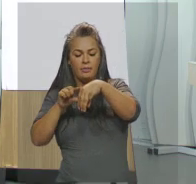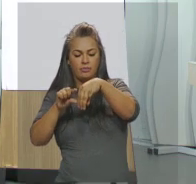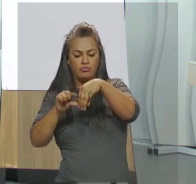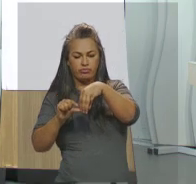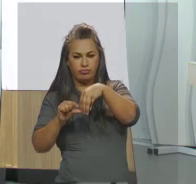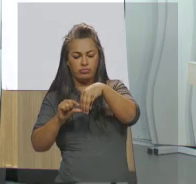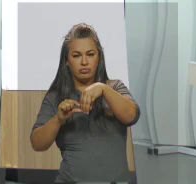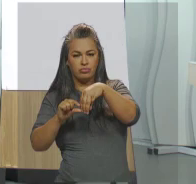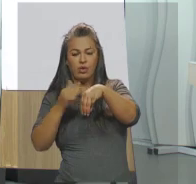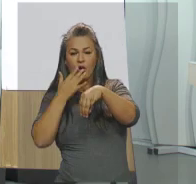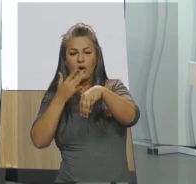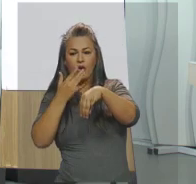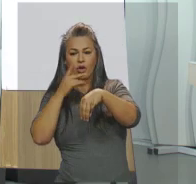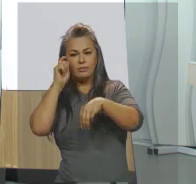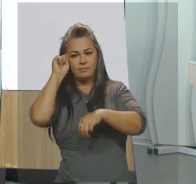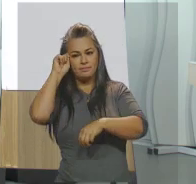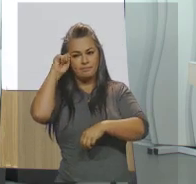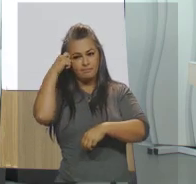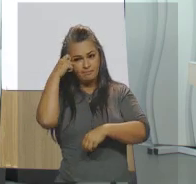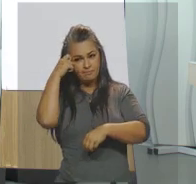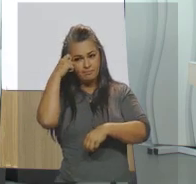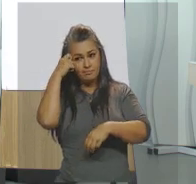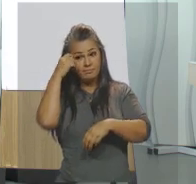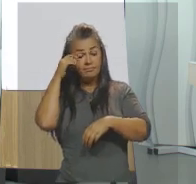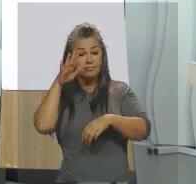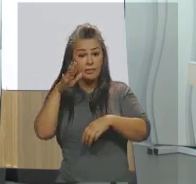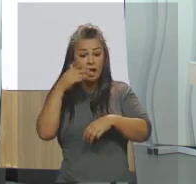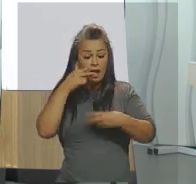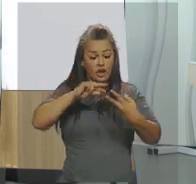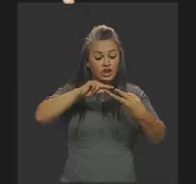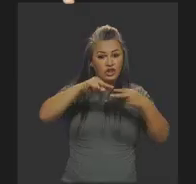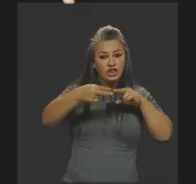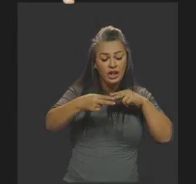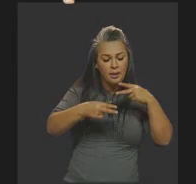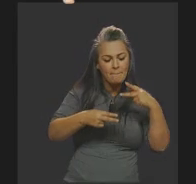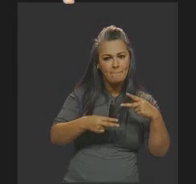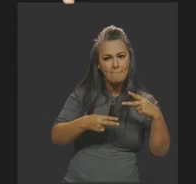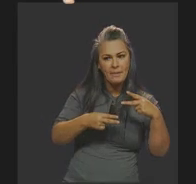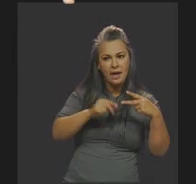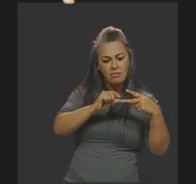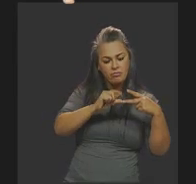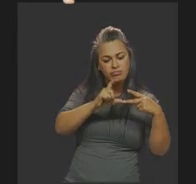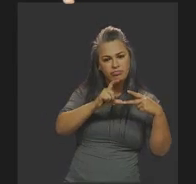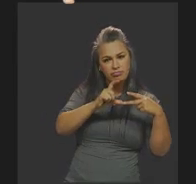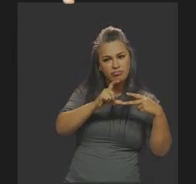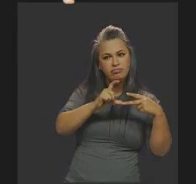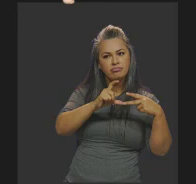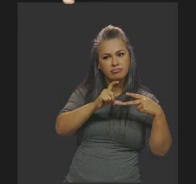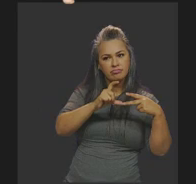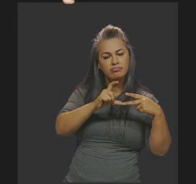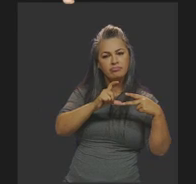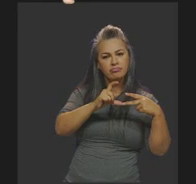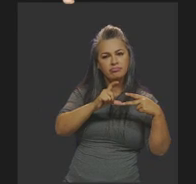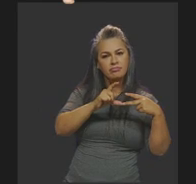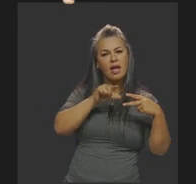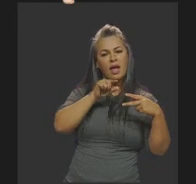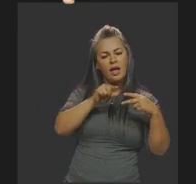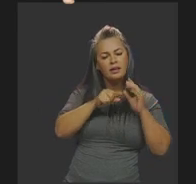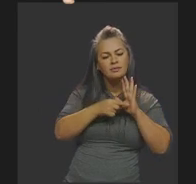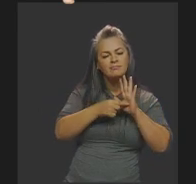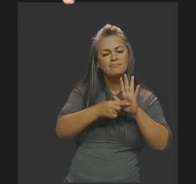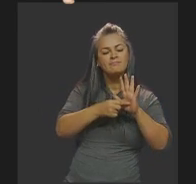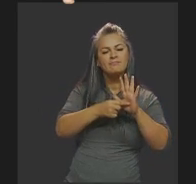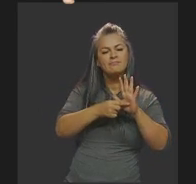preta. E o gene Pzão, ele vai o quê? Vai fazer com que esse gene se